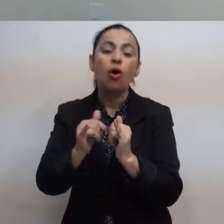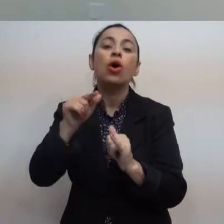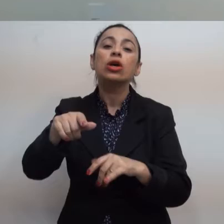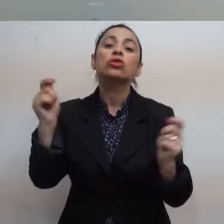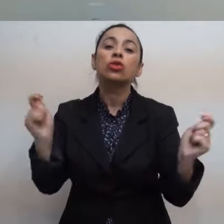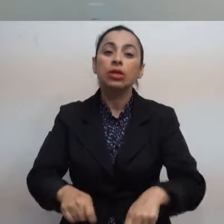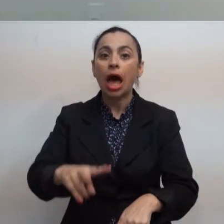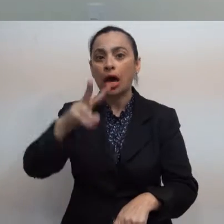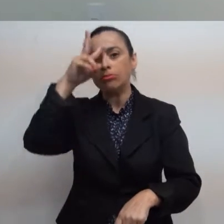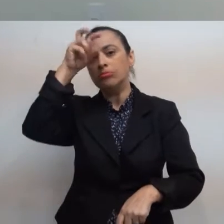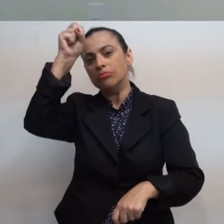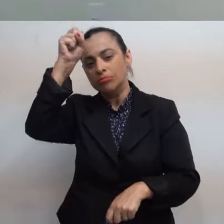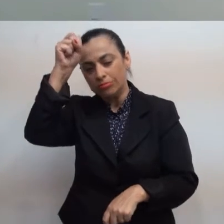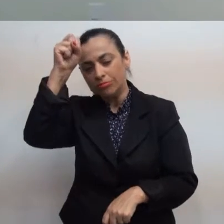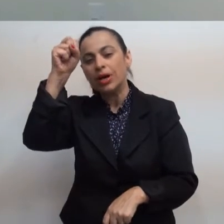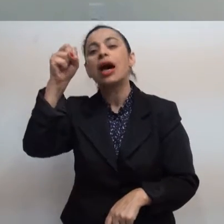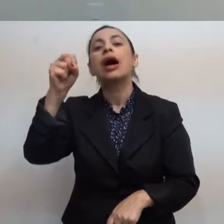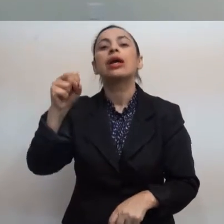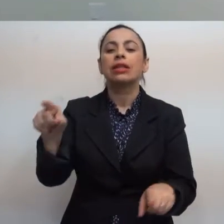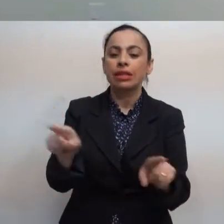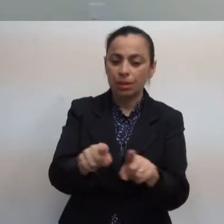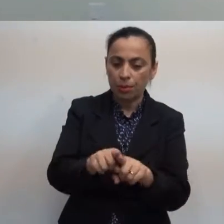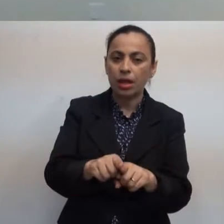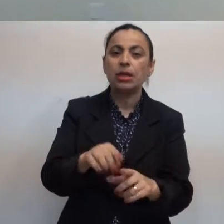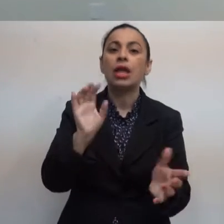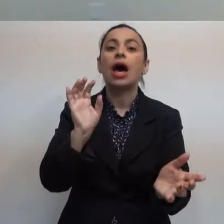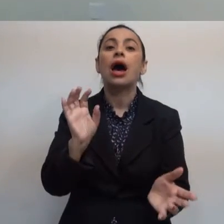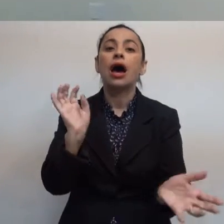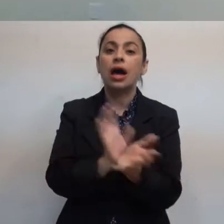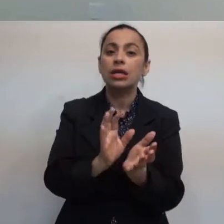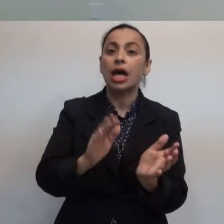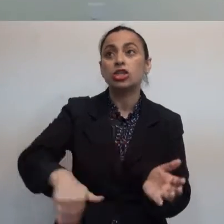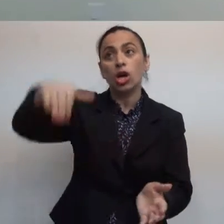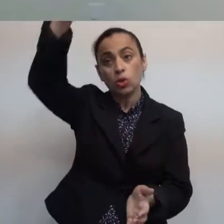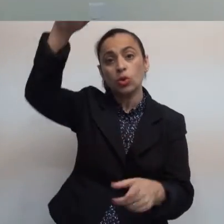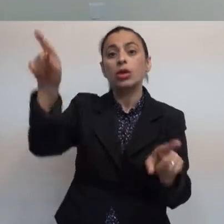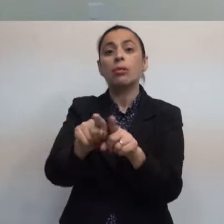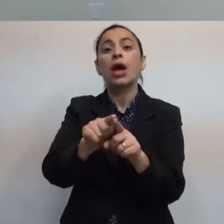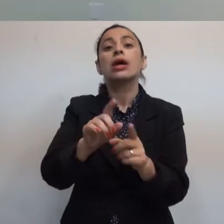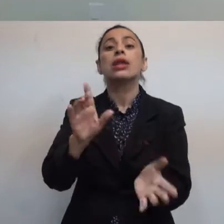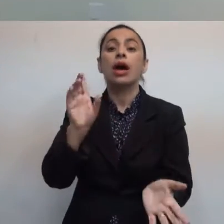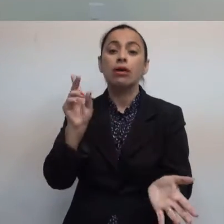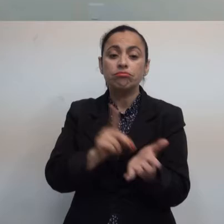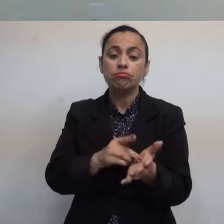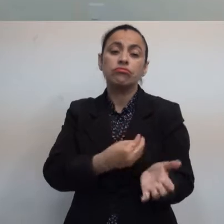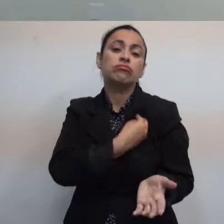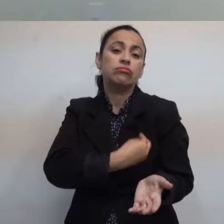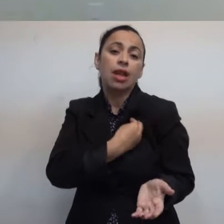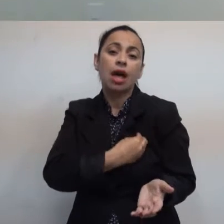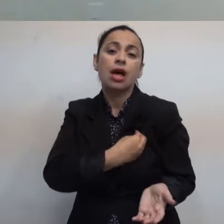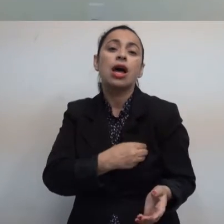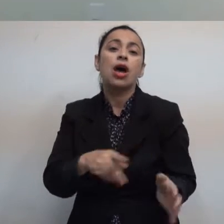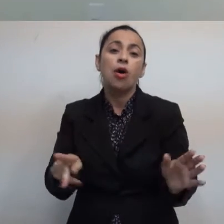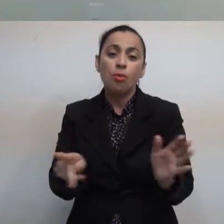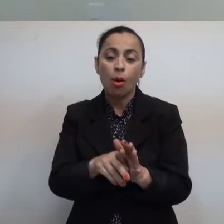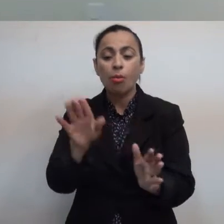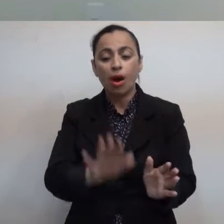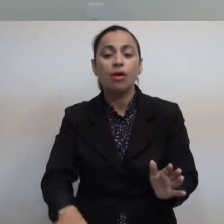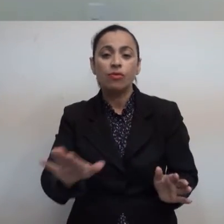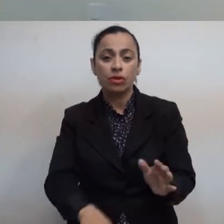às informações, isso se intensifica tanto na realidade adulta, mas também na